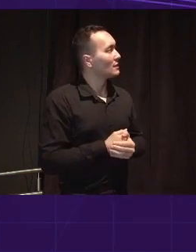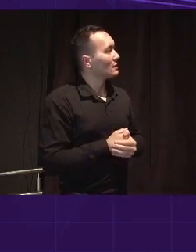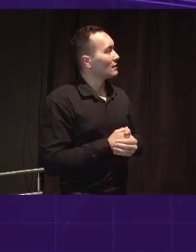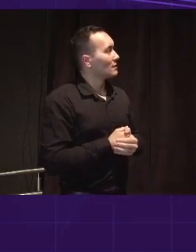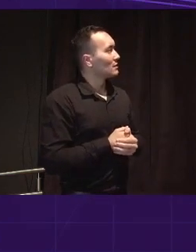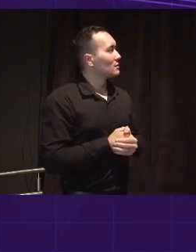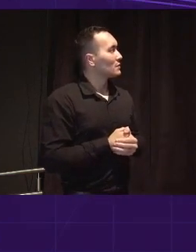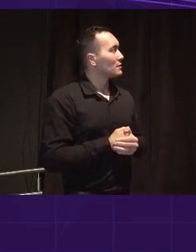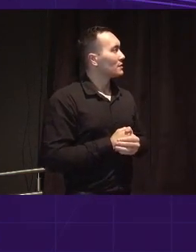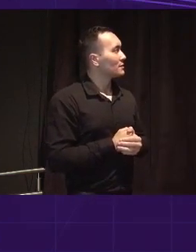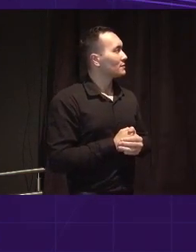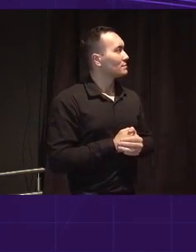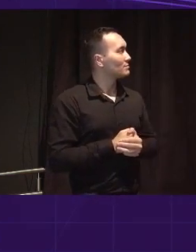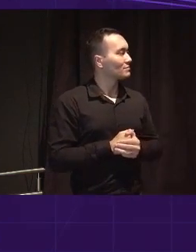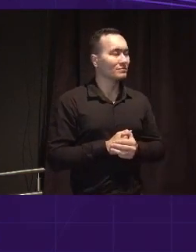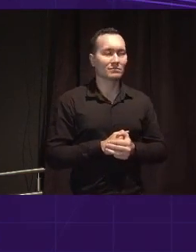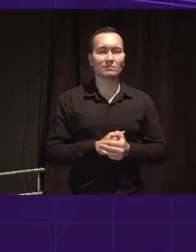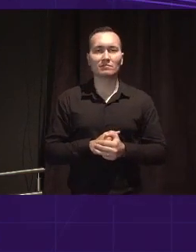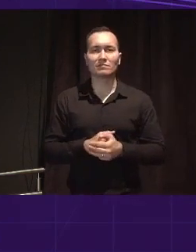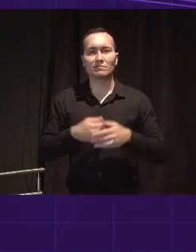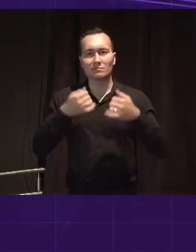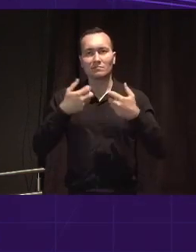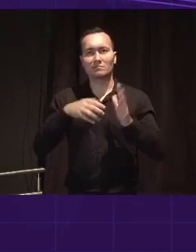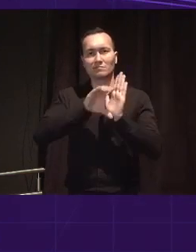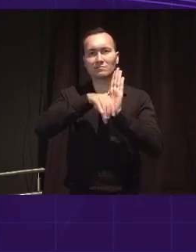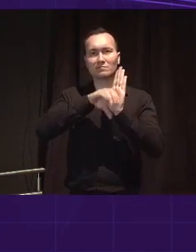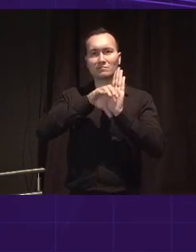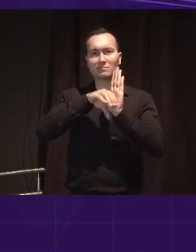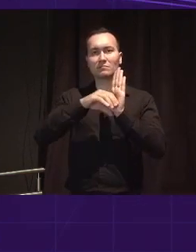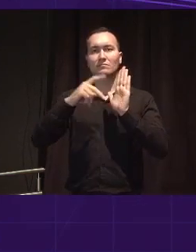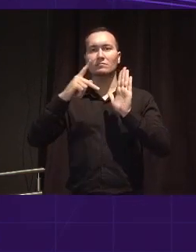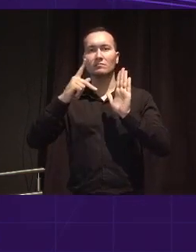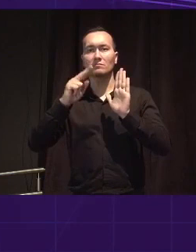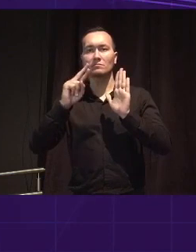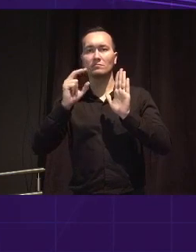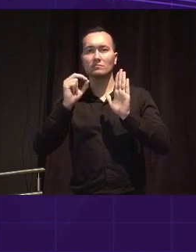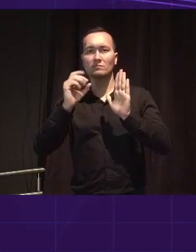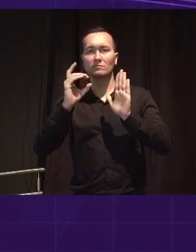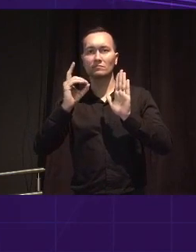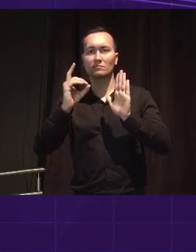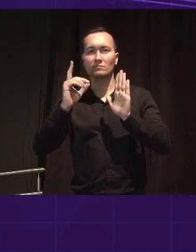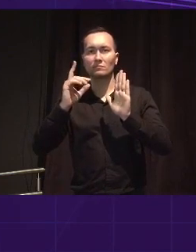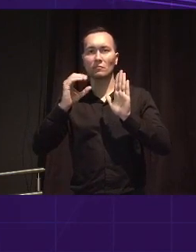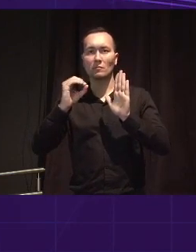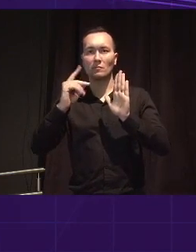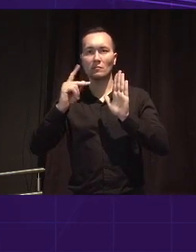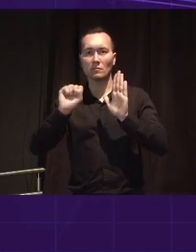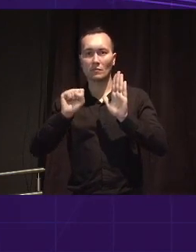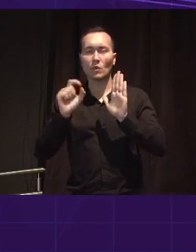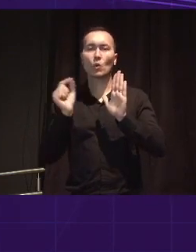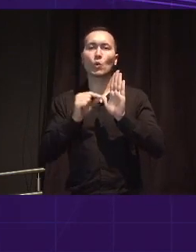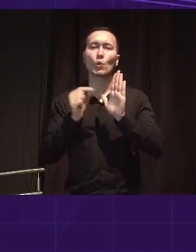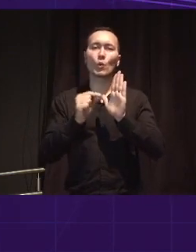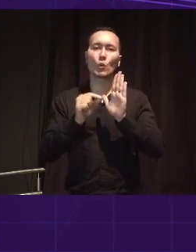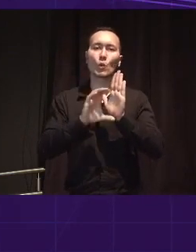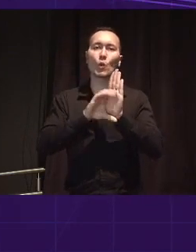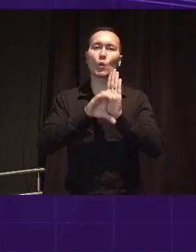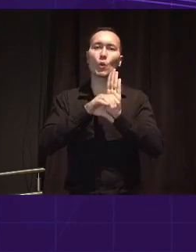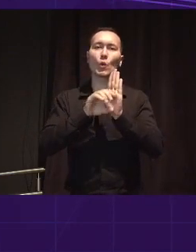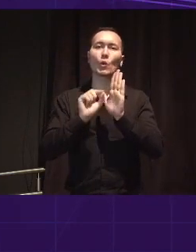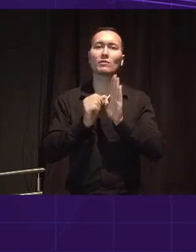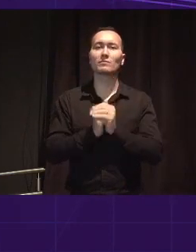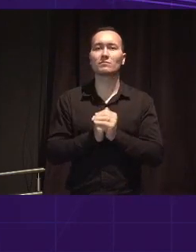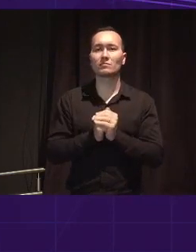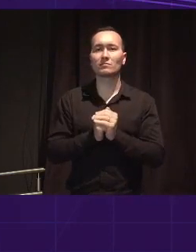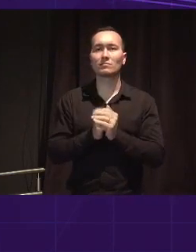Então, a gente vai contextualizar o que é Product Ops, né? Eu brinquei ali, né? Não é que nem caviar, né? Quem conhece aquele pagode, né? Nunca vi nem